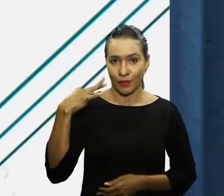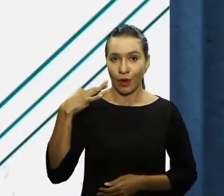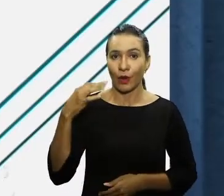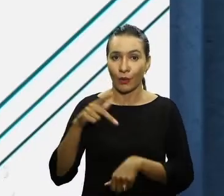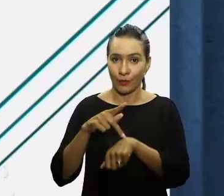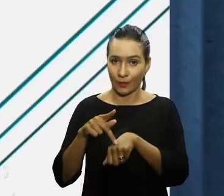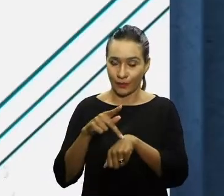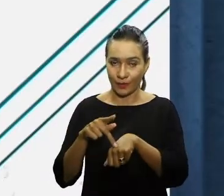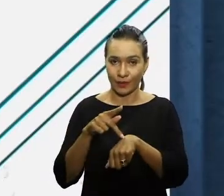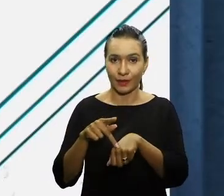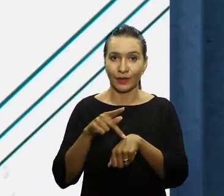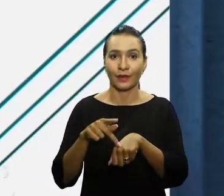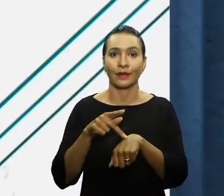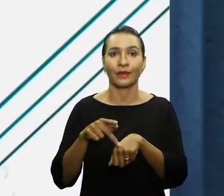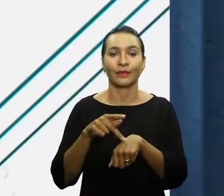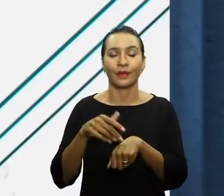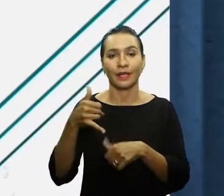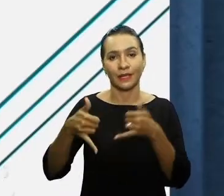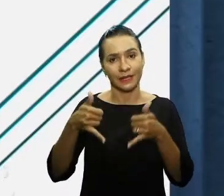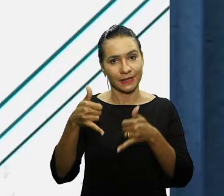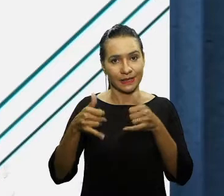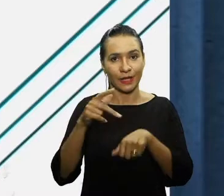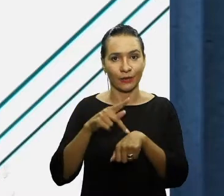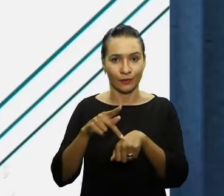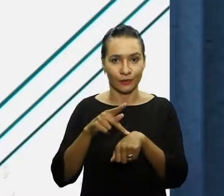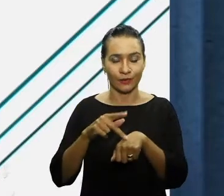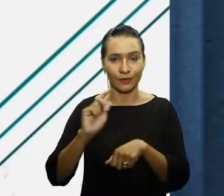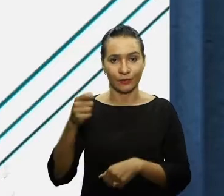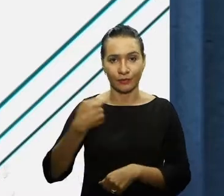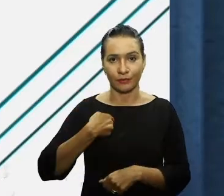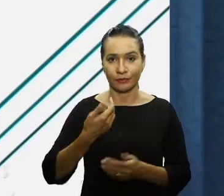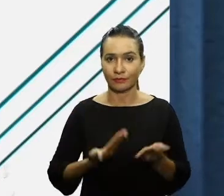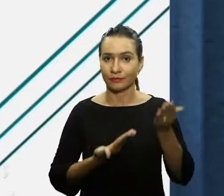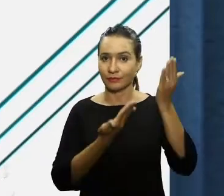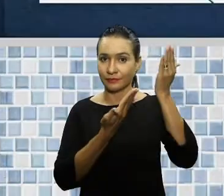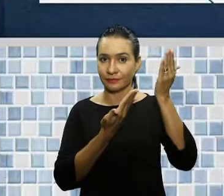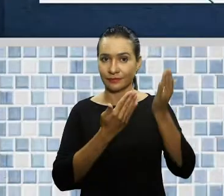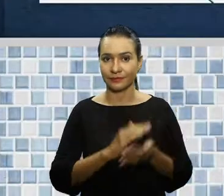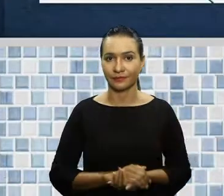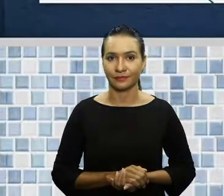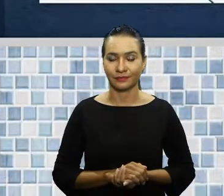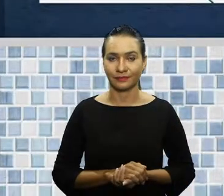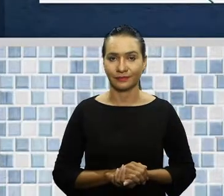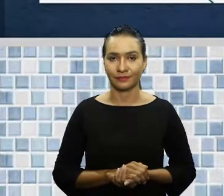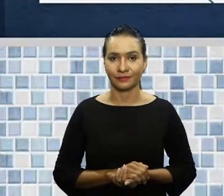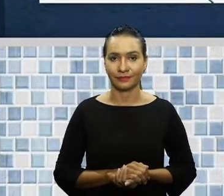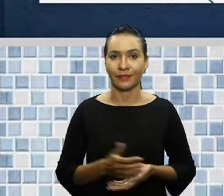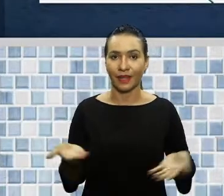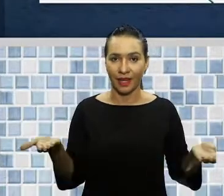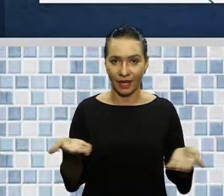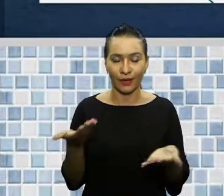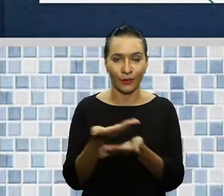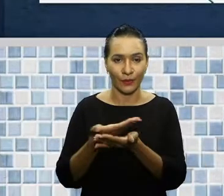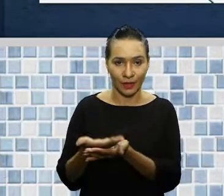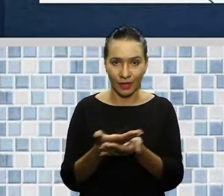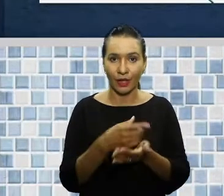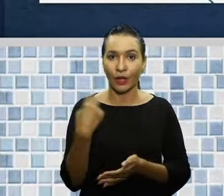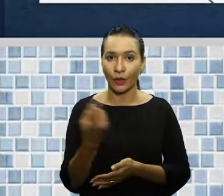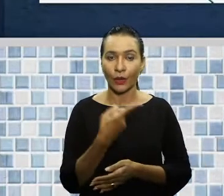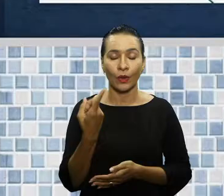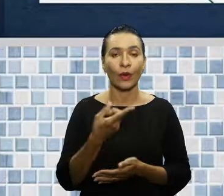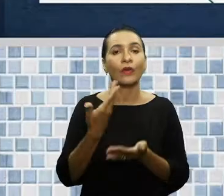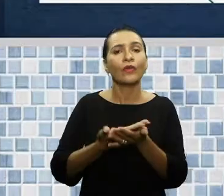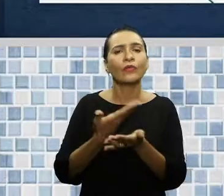uma calça jeans e um saltinho preto. Meu sinal em Libras é esse. Nessa aula, nós iremos tratar